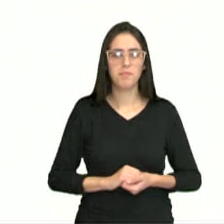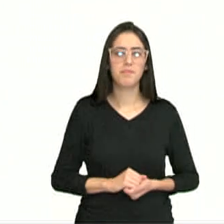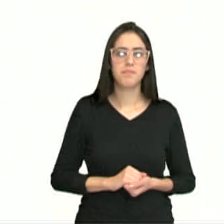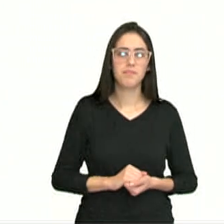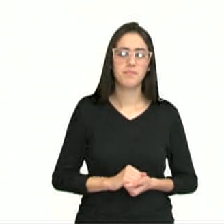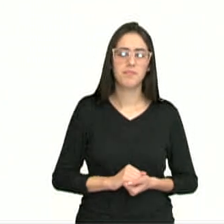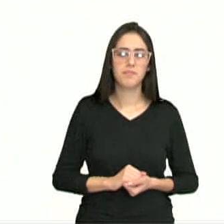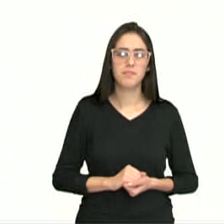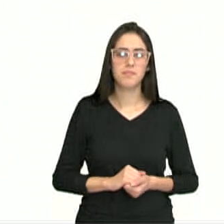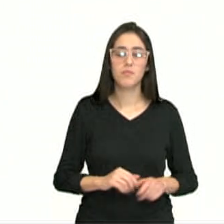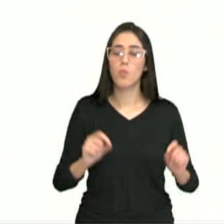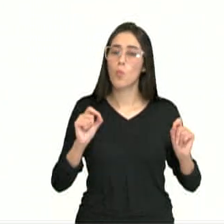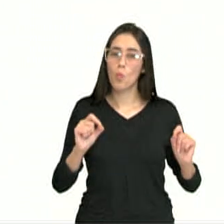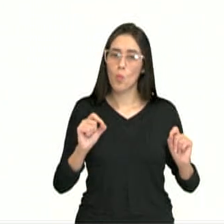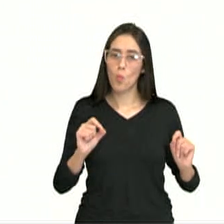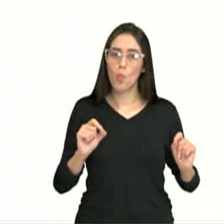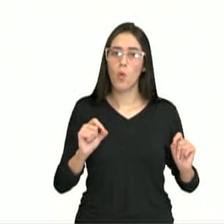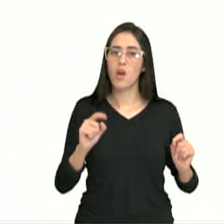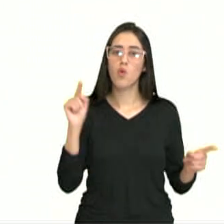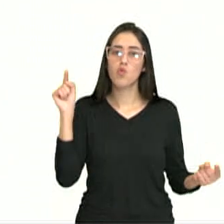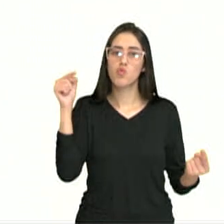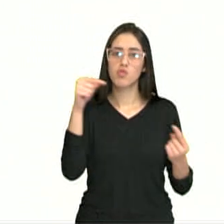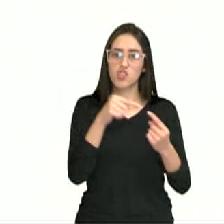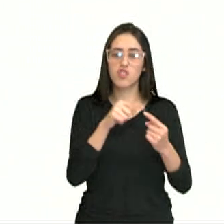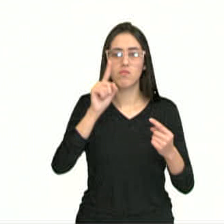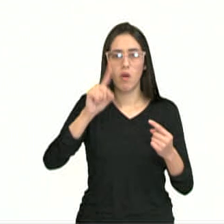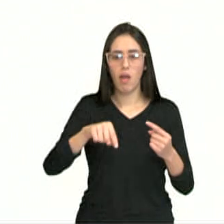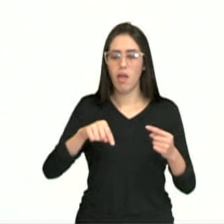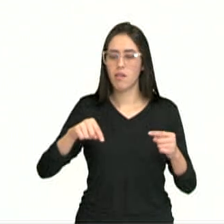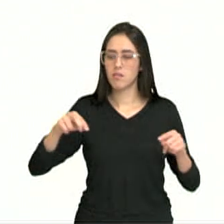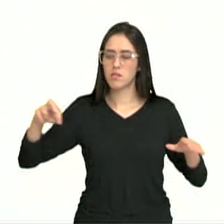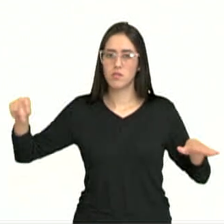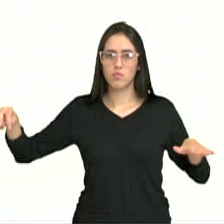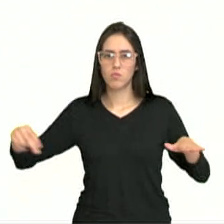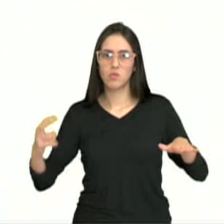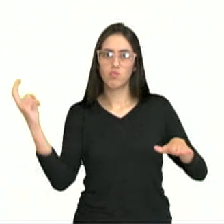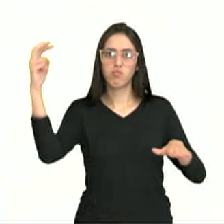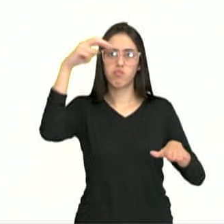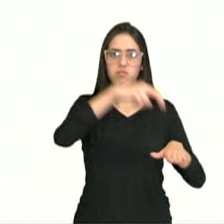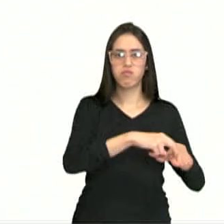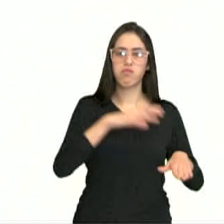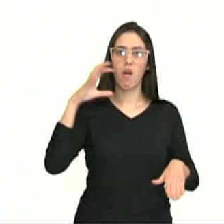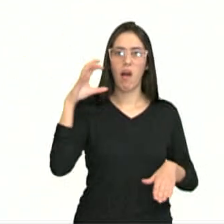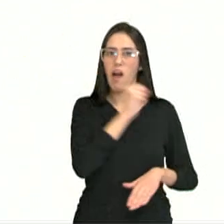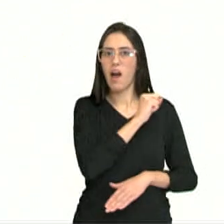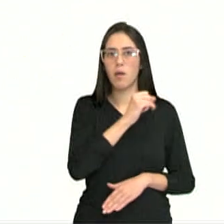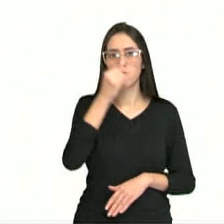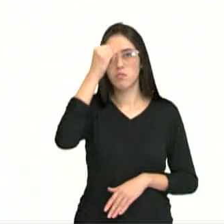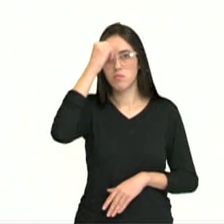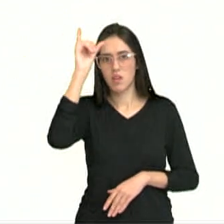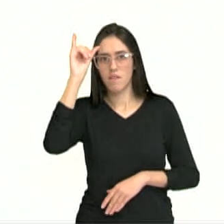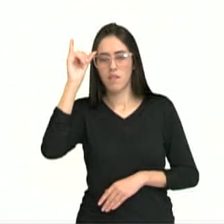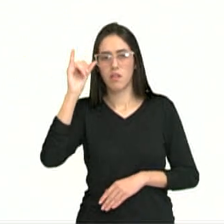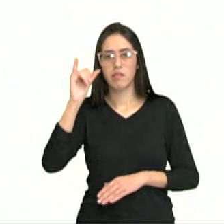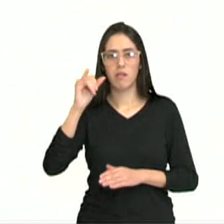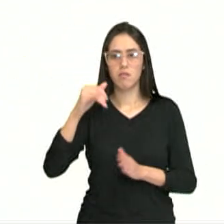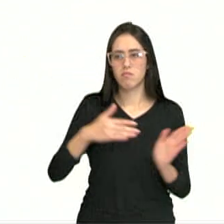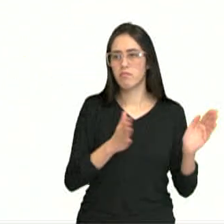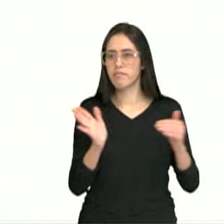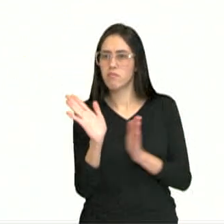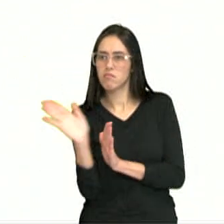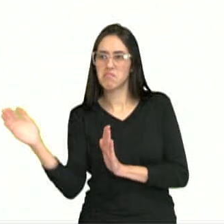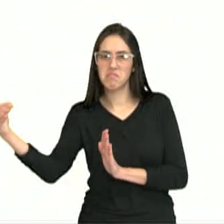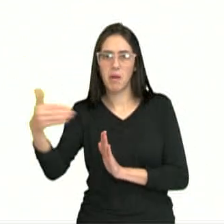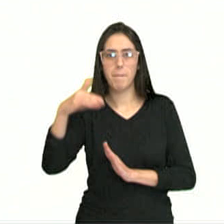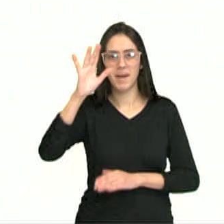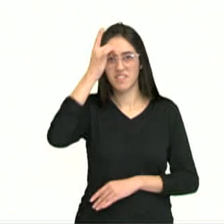objetivo, deslocar de um ponto ao outro de modo rápido e direto, sem desviar de obstáculos como muros,